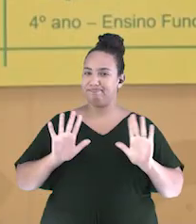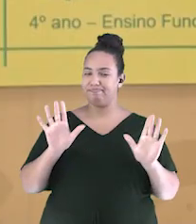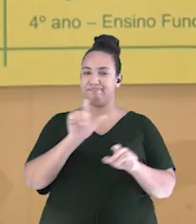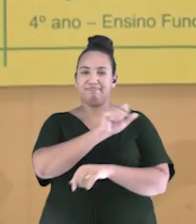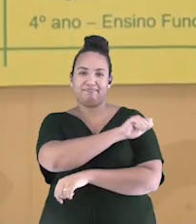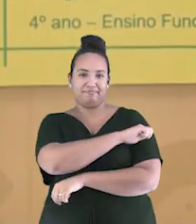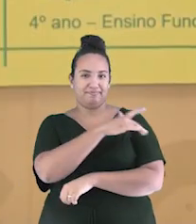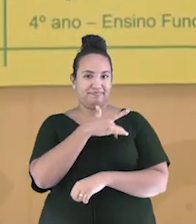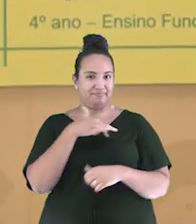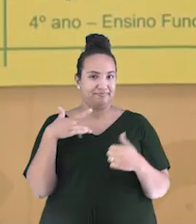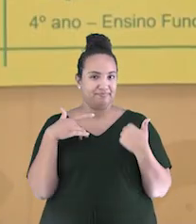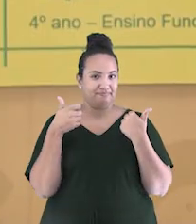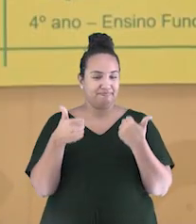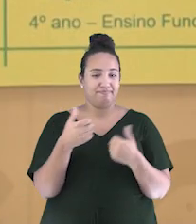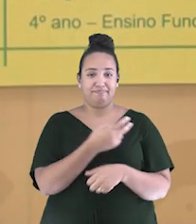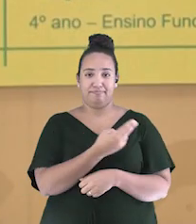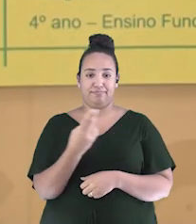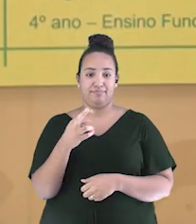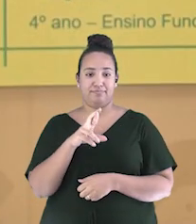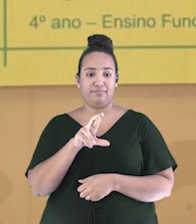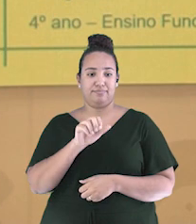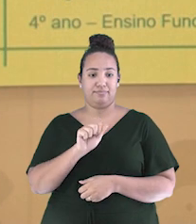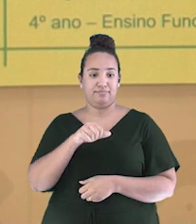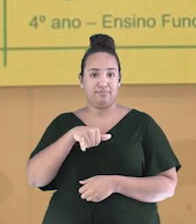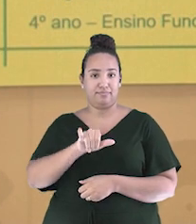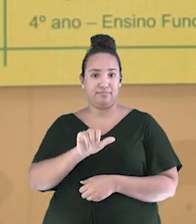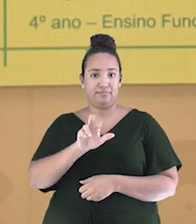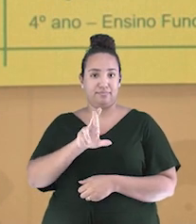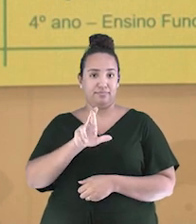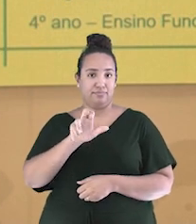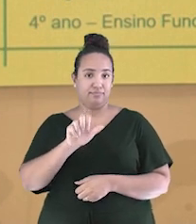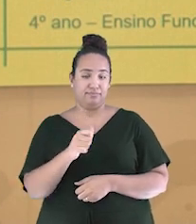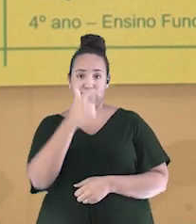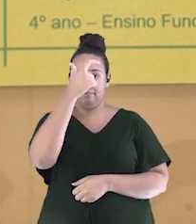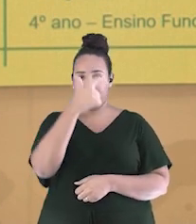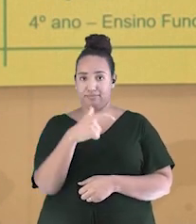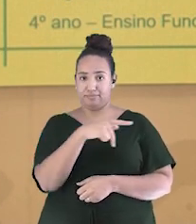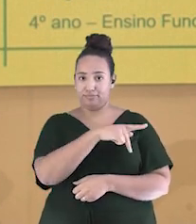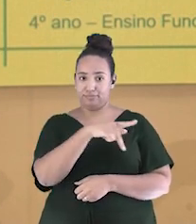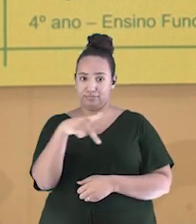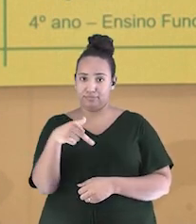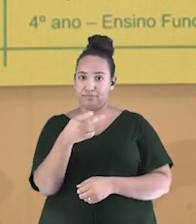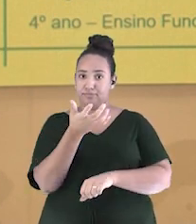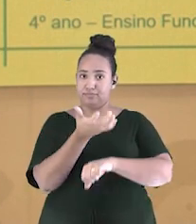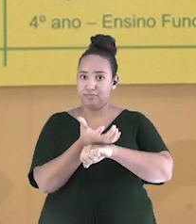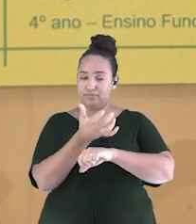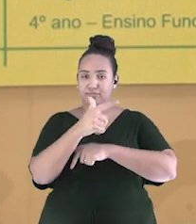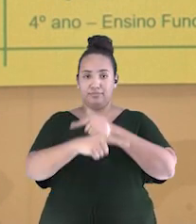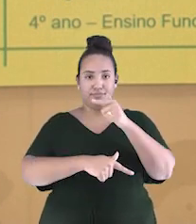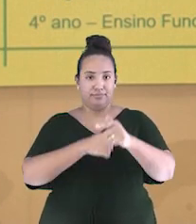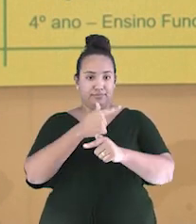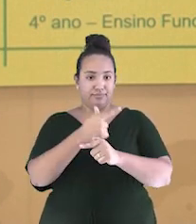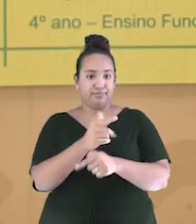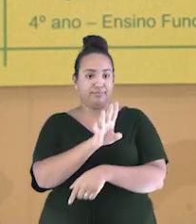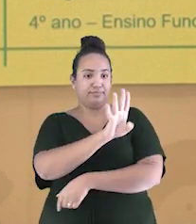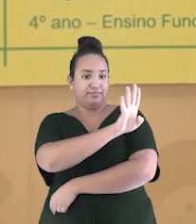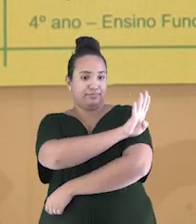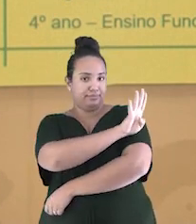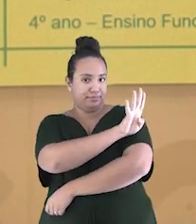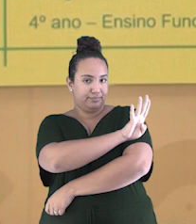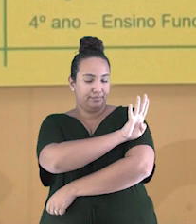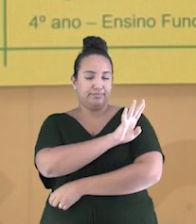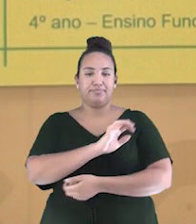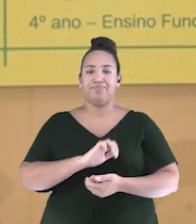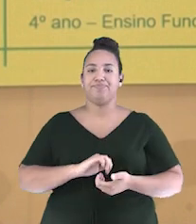Olá, estudantes! Tudo bem com vocês? O meu nome é Raíra e sou a professora de vocês nesta aula de Geografia, que é para o 4º